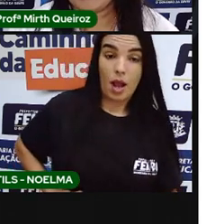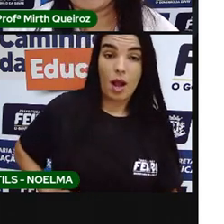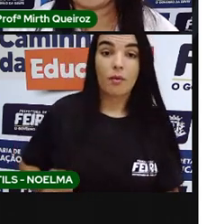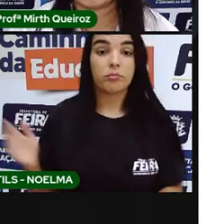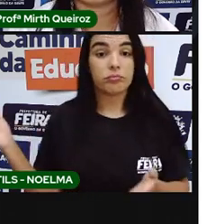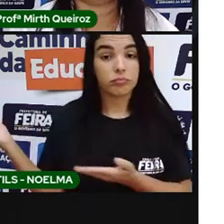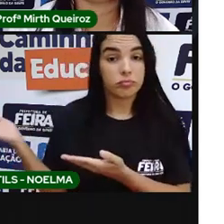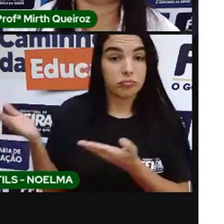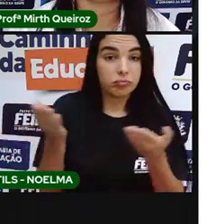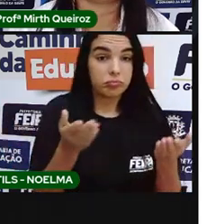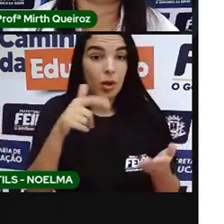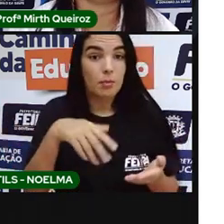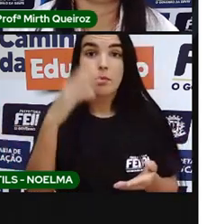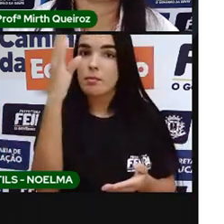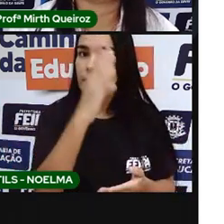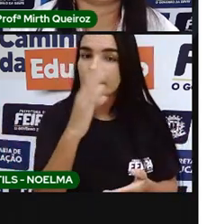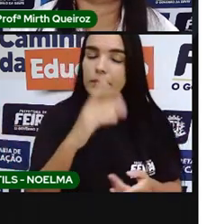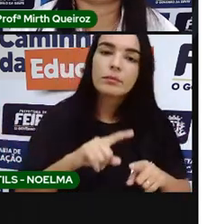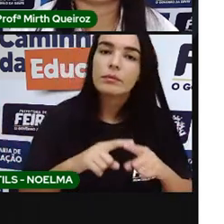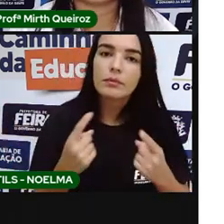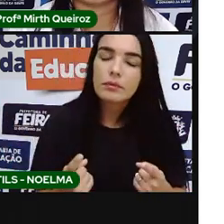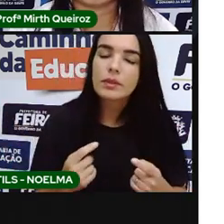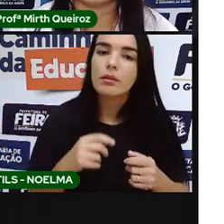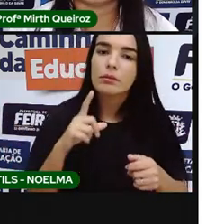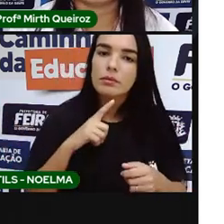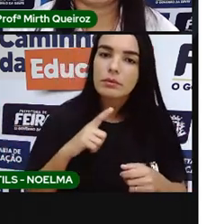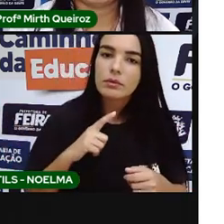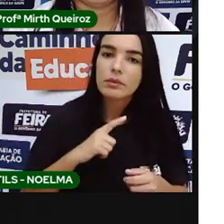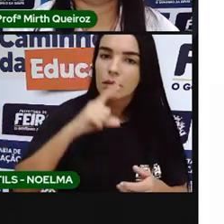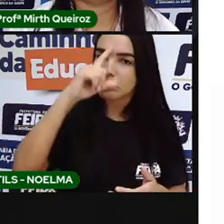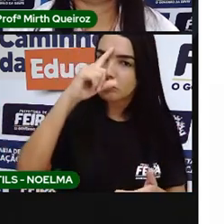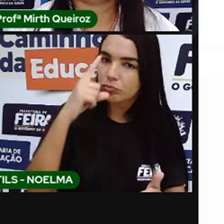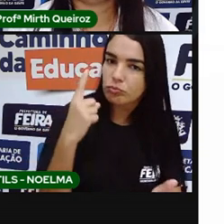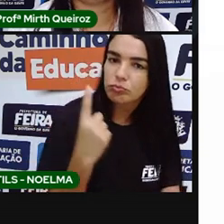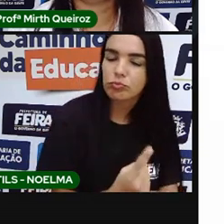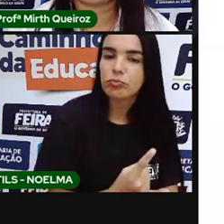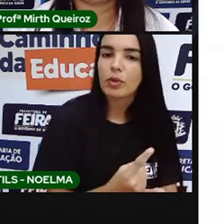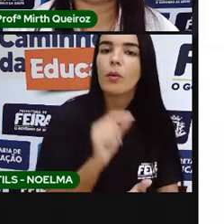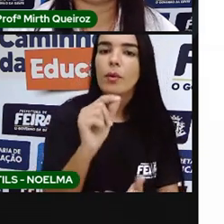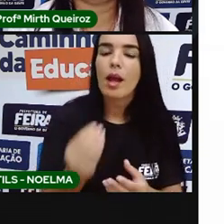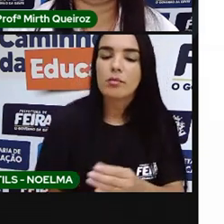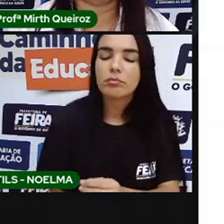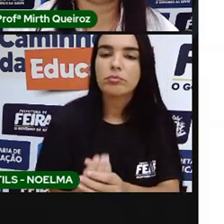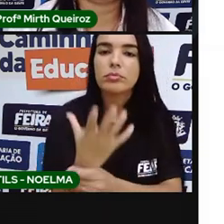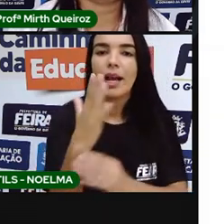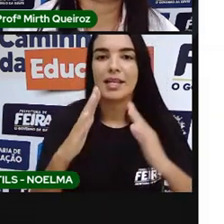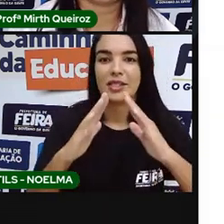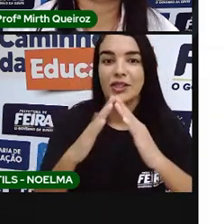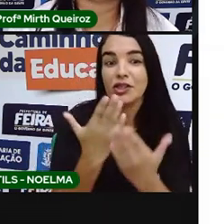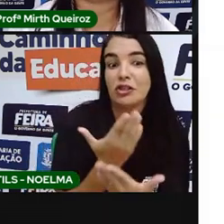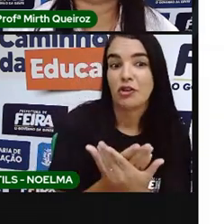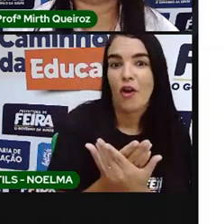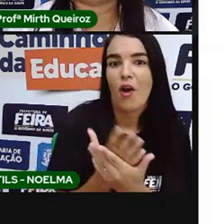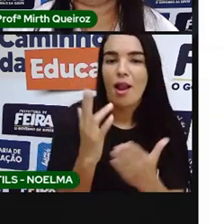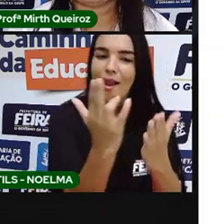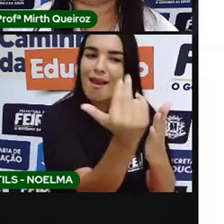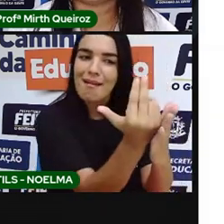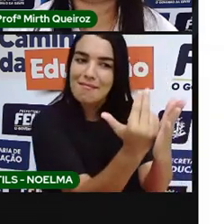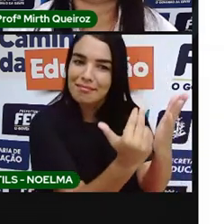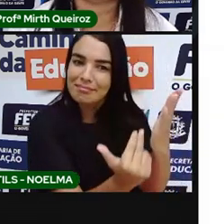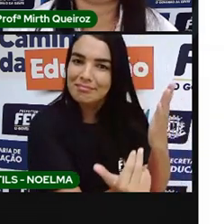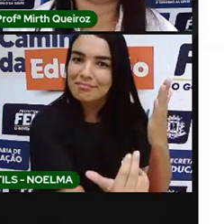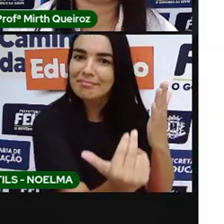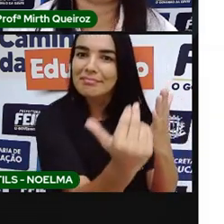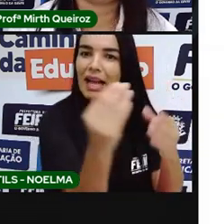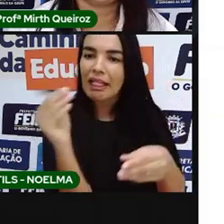a vir para o Brasil né Você pode evolução artística francesa onde eles irão fundar uma academia se ela sabe trabalhar